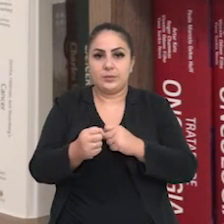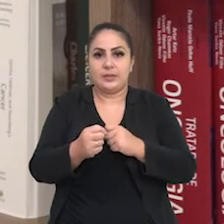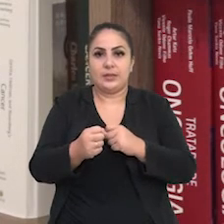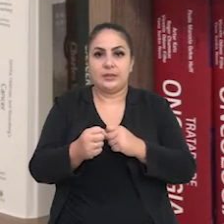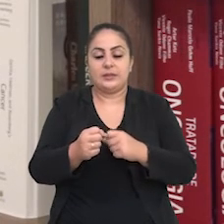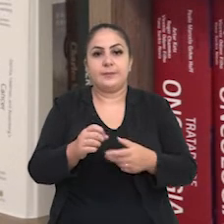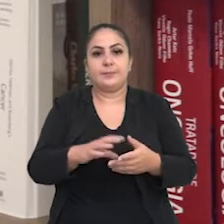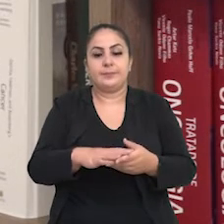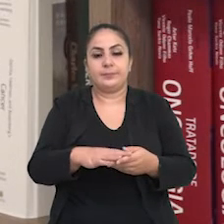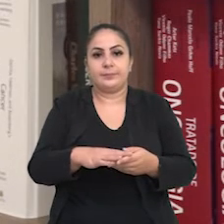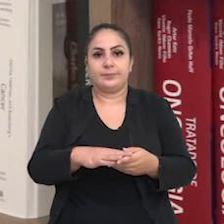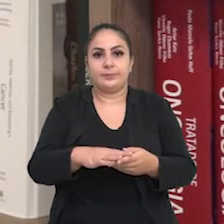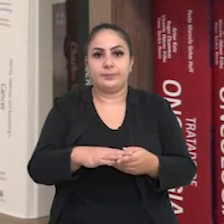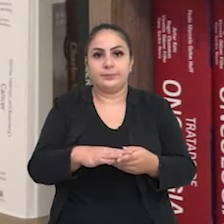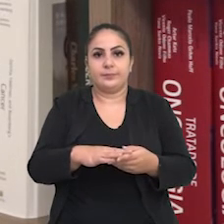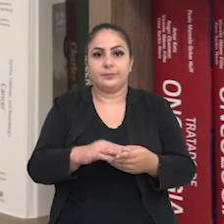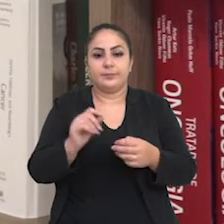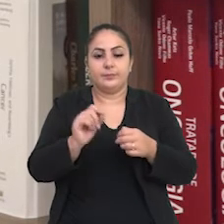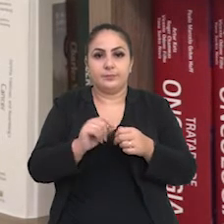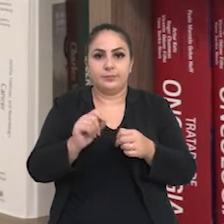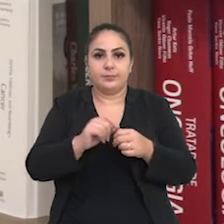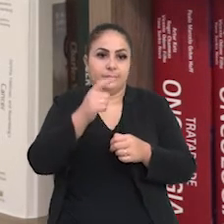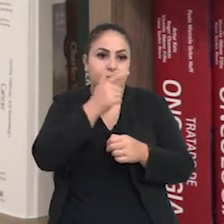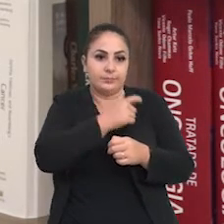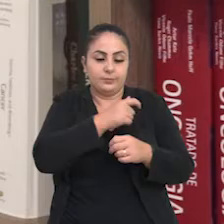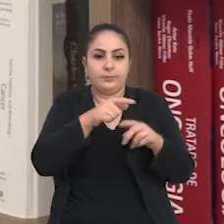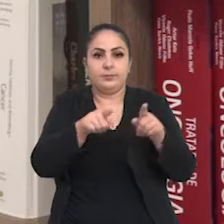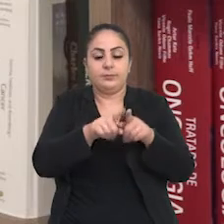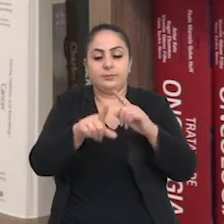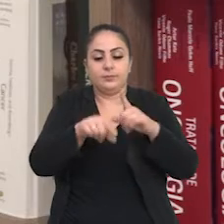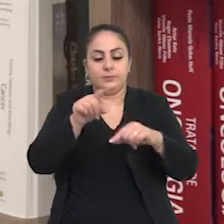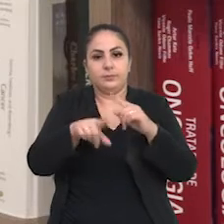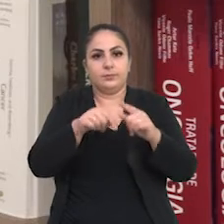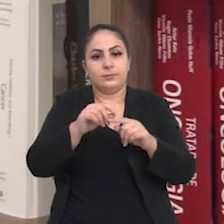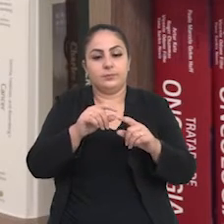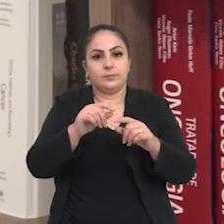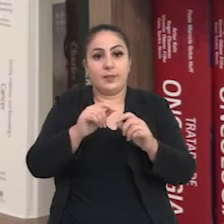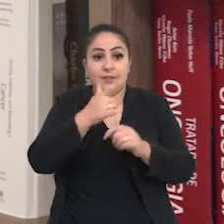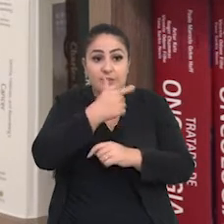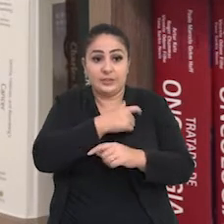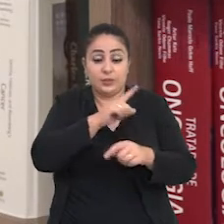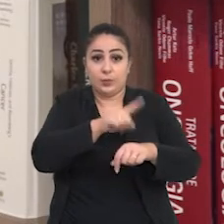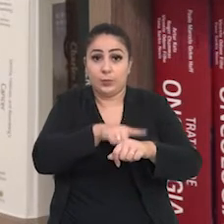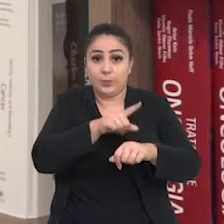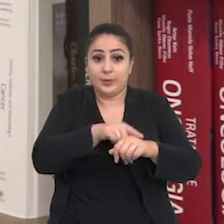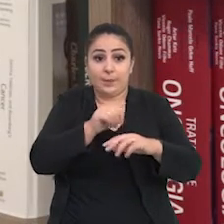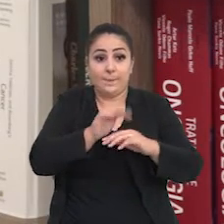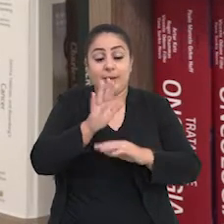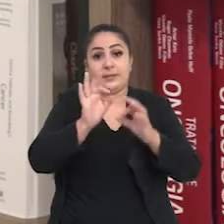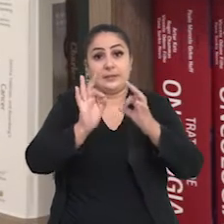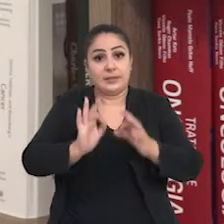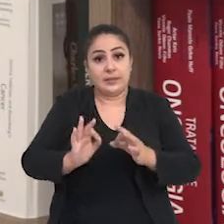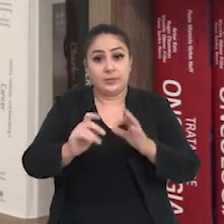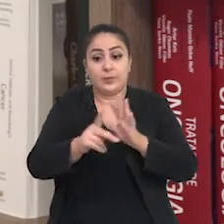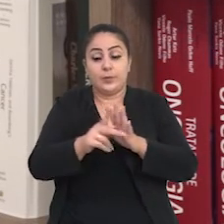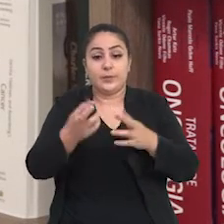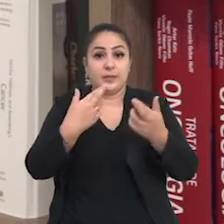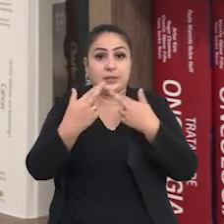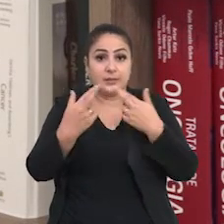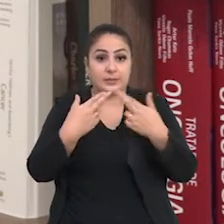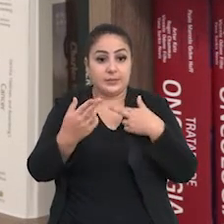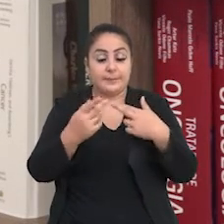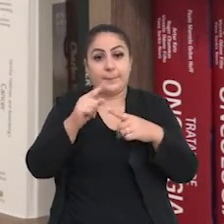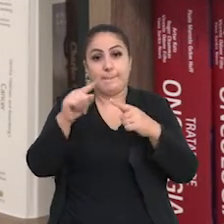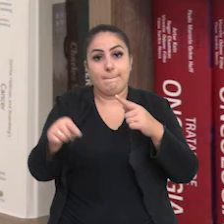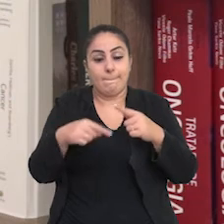possibilidade de fazer a vacina, escolher a vacina num momento mais apropriado com